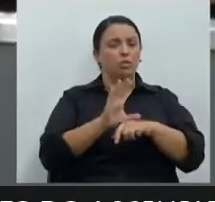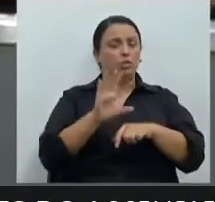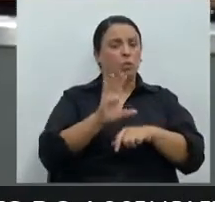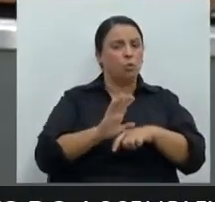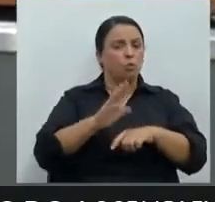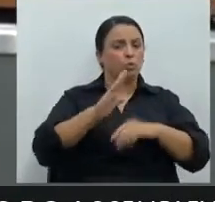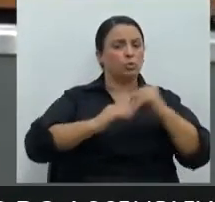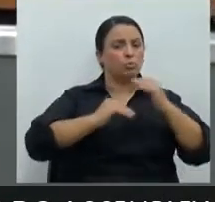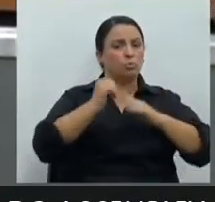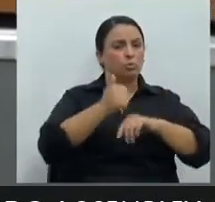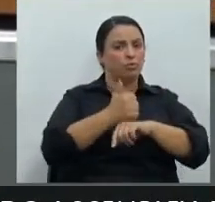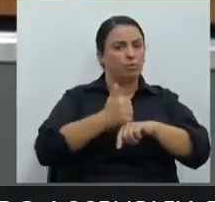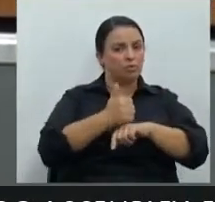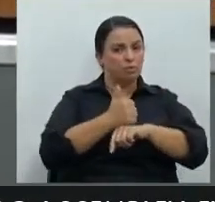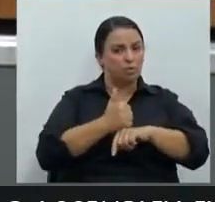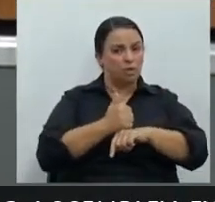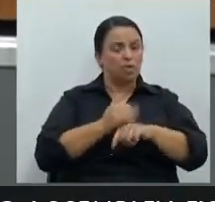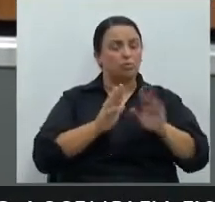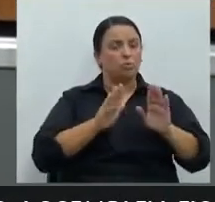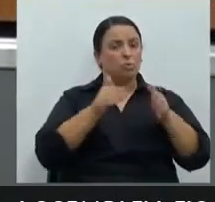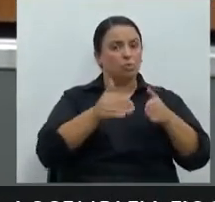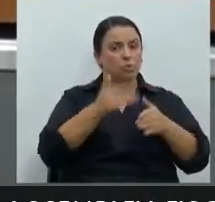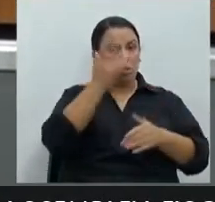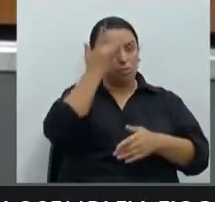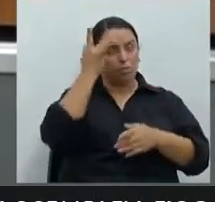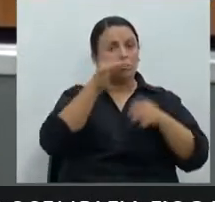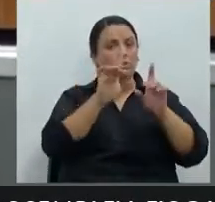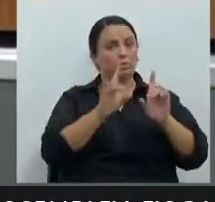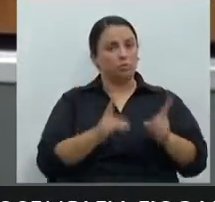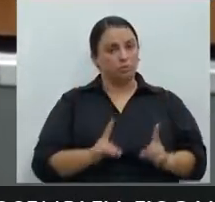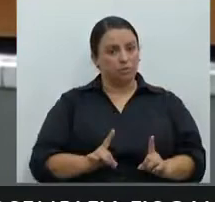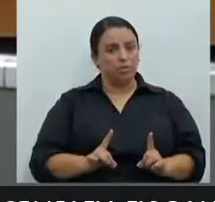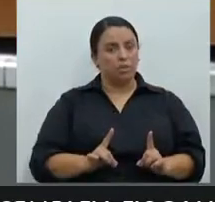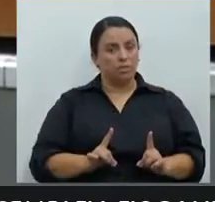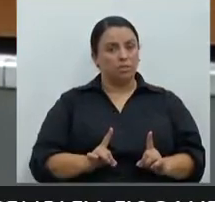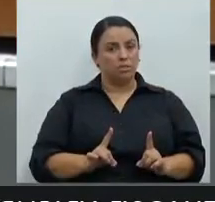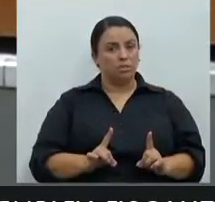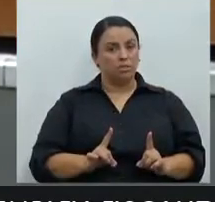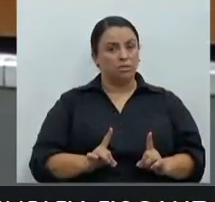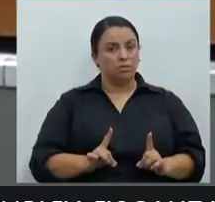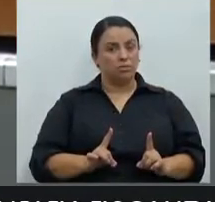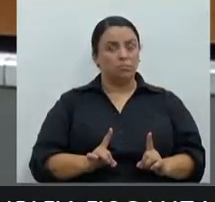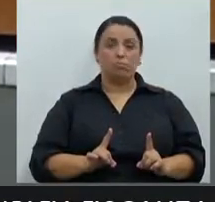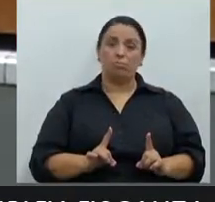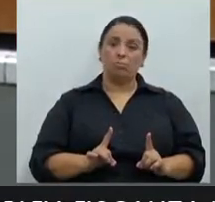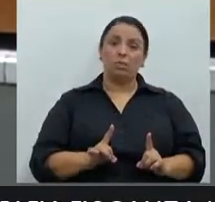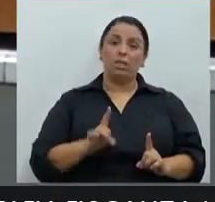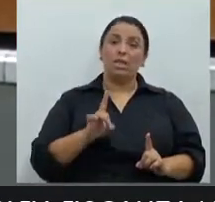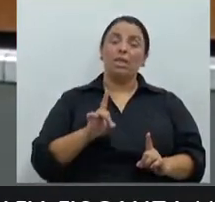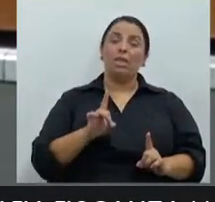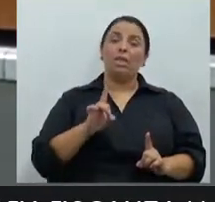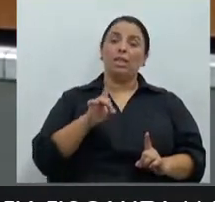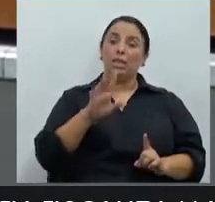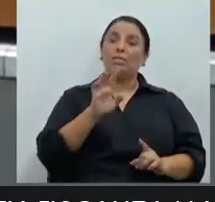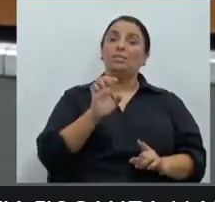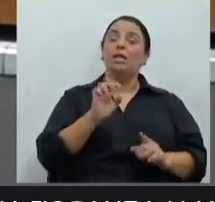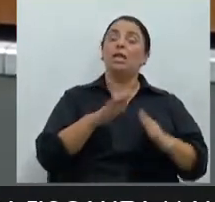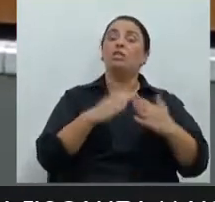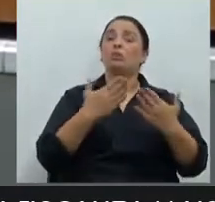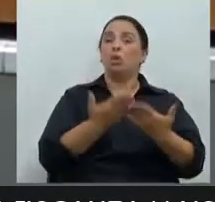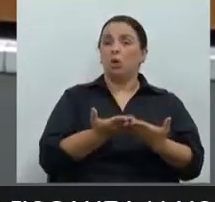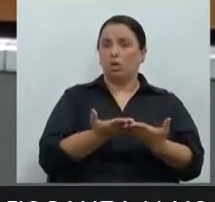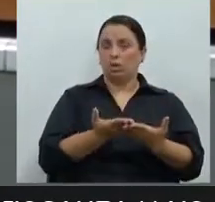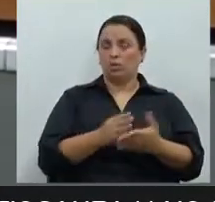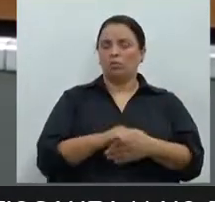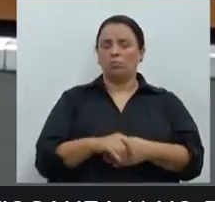profissionalizantes para pessoas com deficiência em escolas. E aí eu